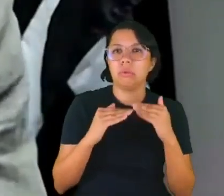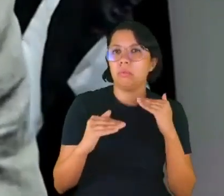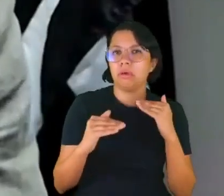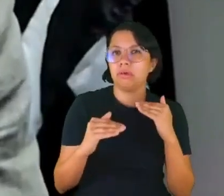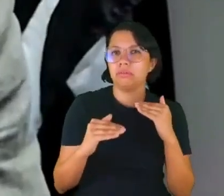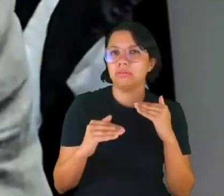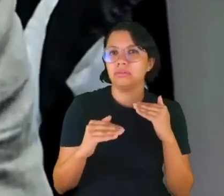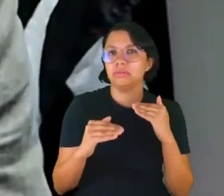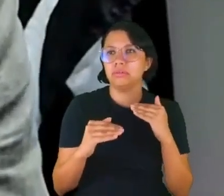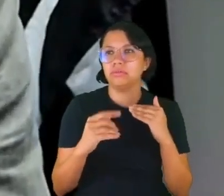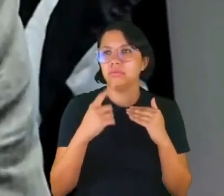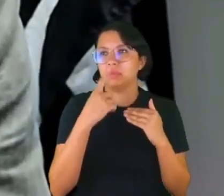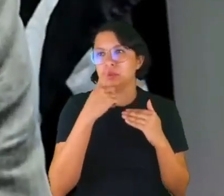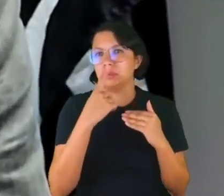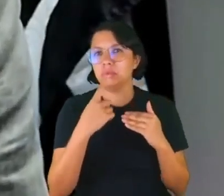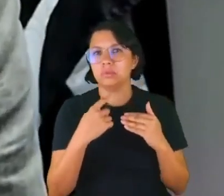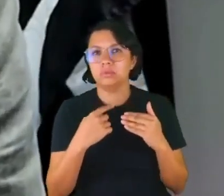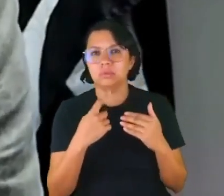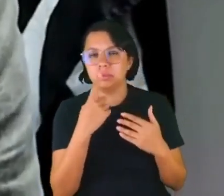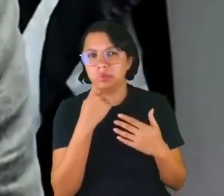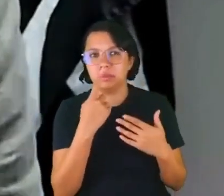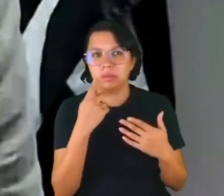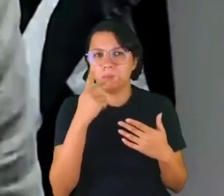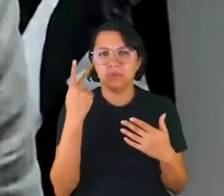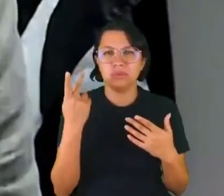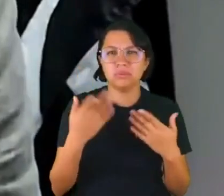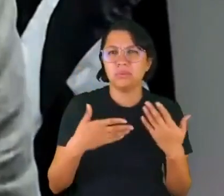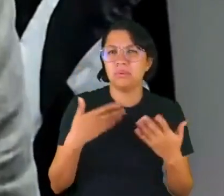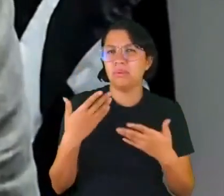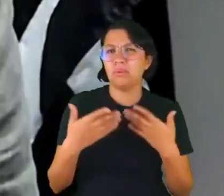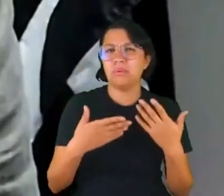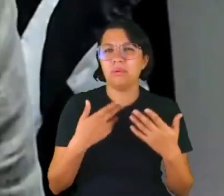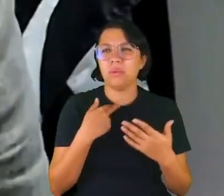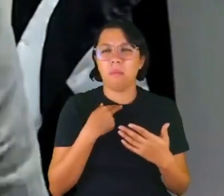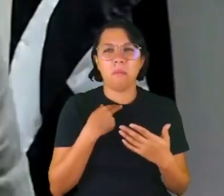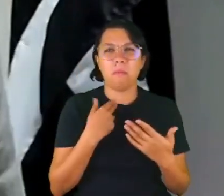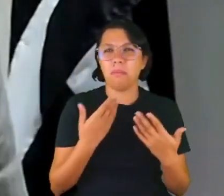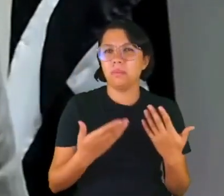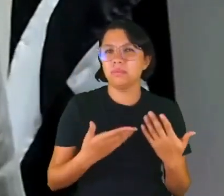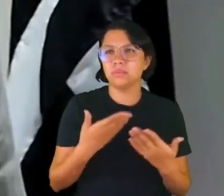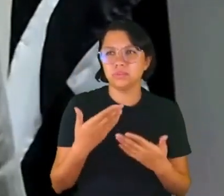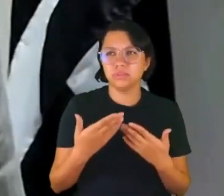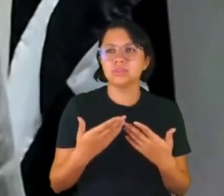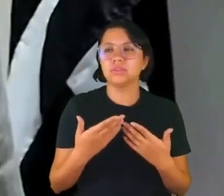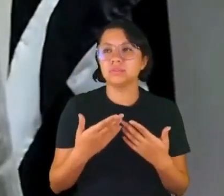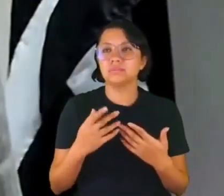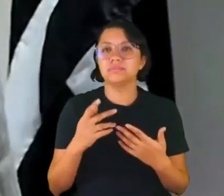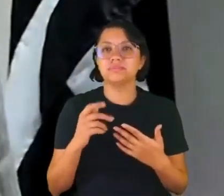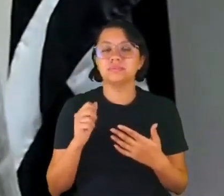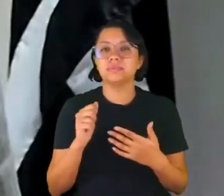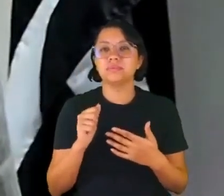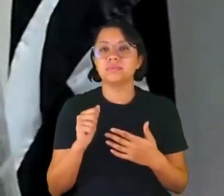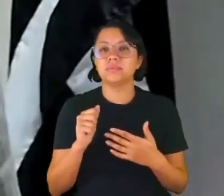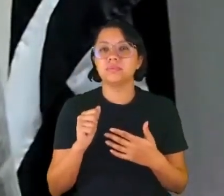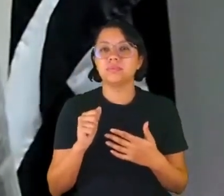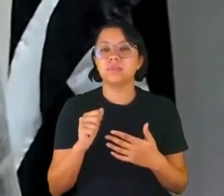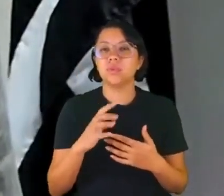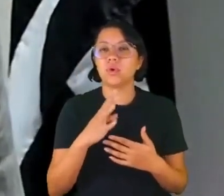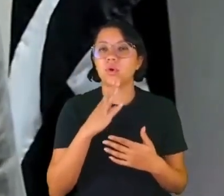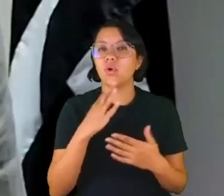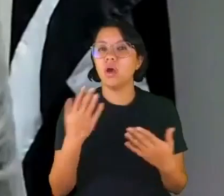de Tarso Vieira Severino conheceu da matéria e rapidamente resolveu. E aqui não teve embargo de declaração, não vieram embargo de